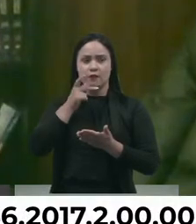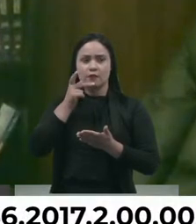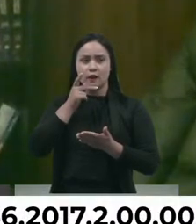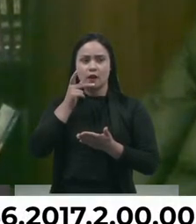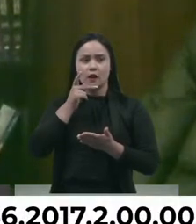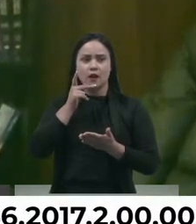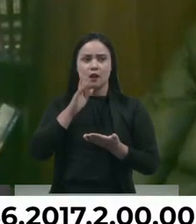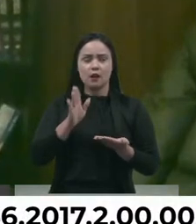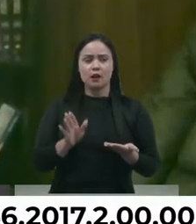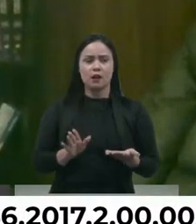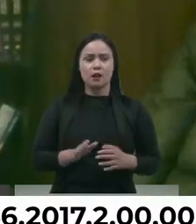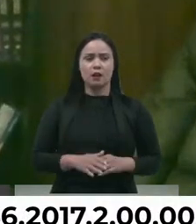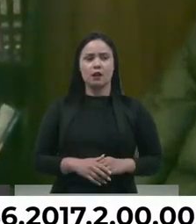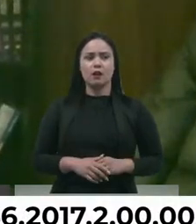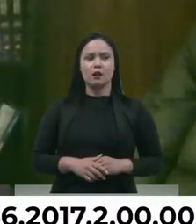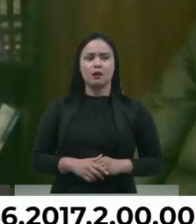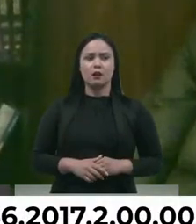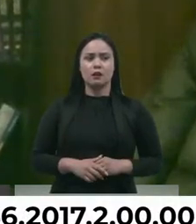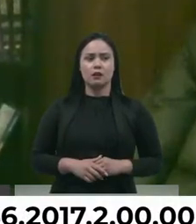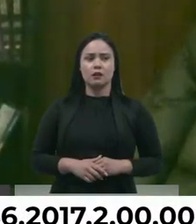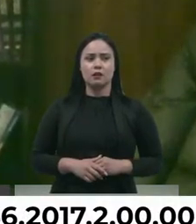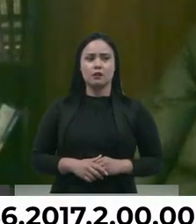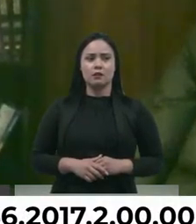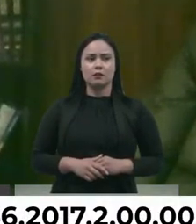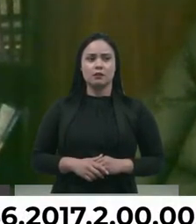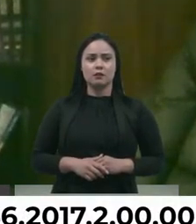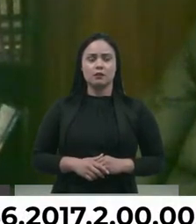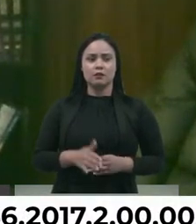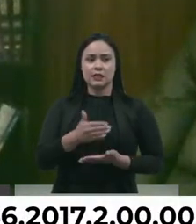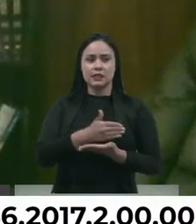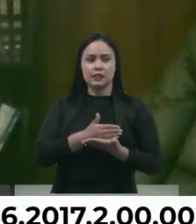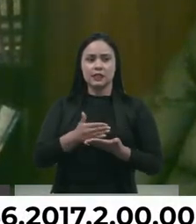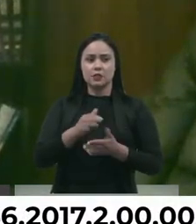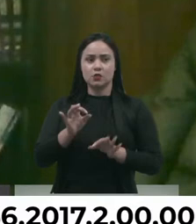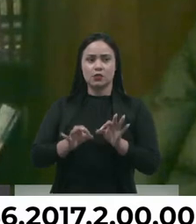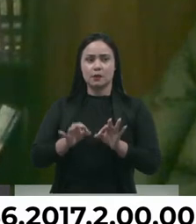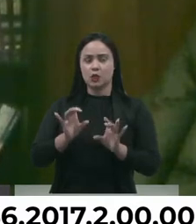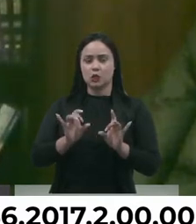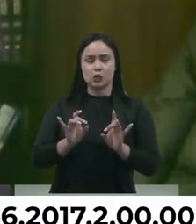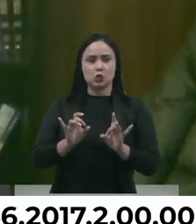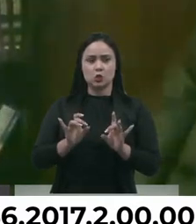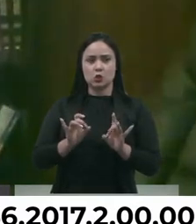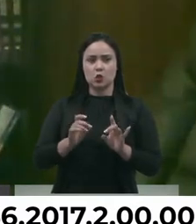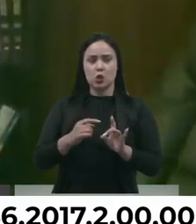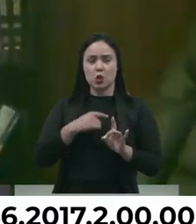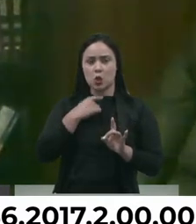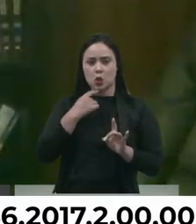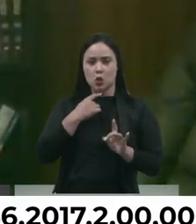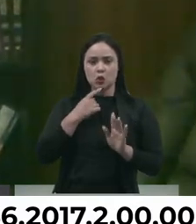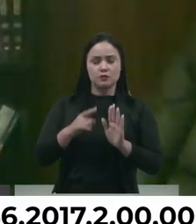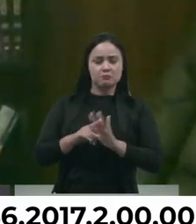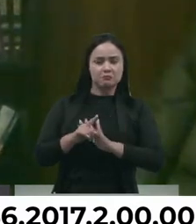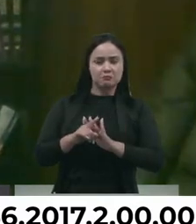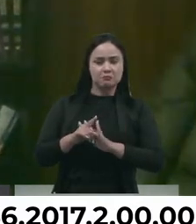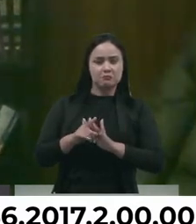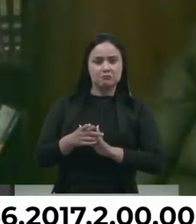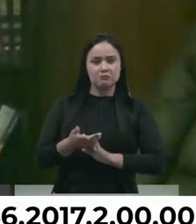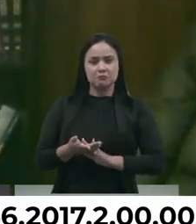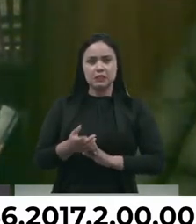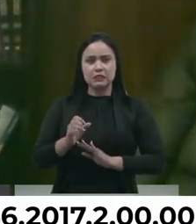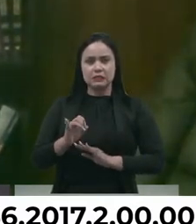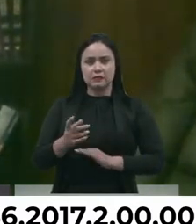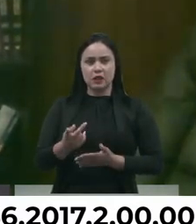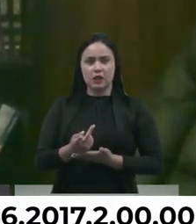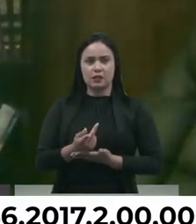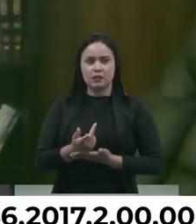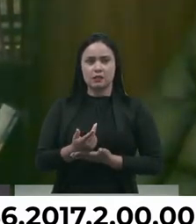ocorrida na sessão em que foi iniciado o julgamento. É apenas uma indagação a respeito disso. Se for o